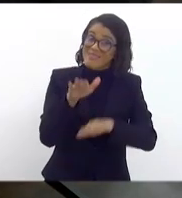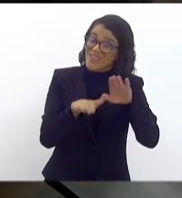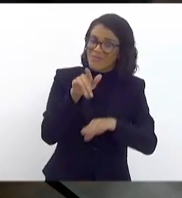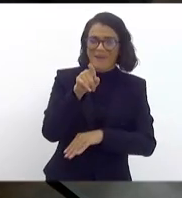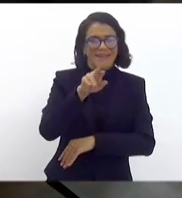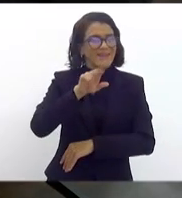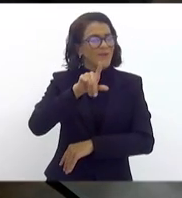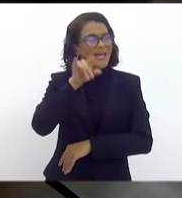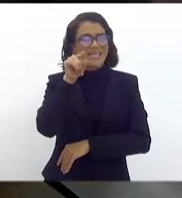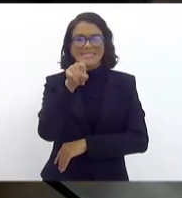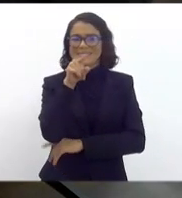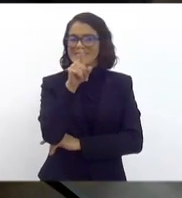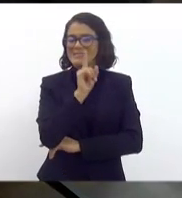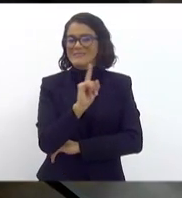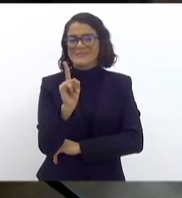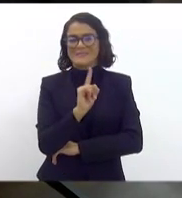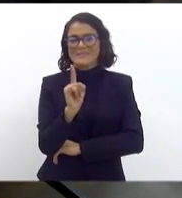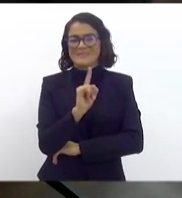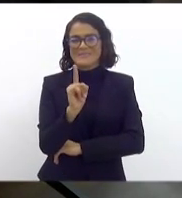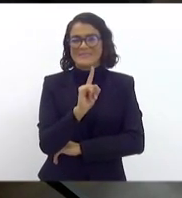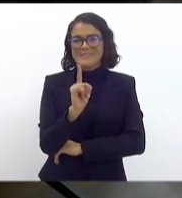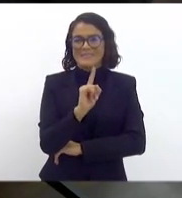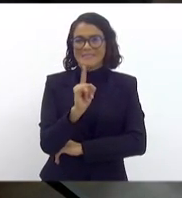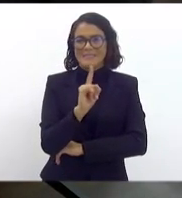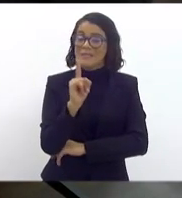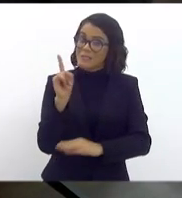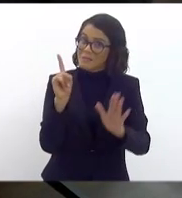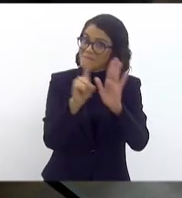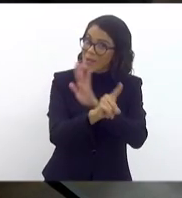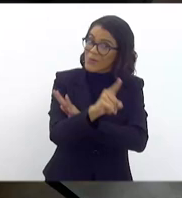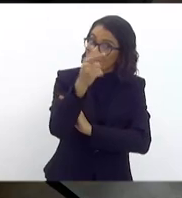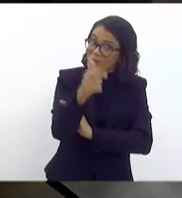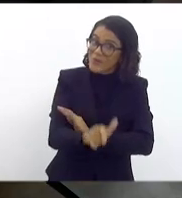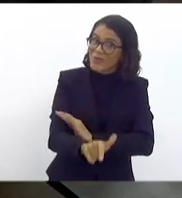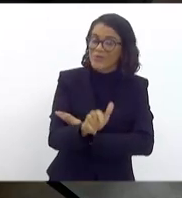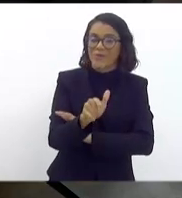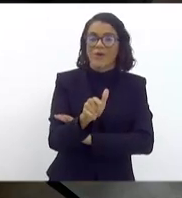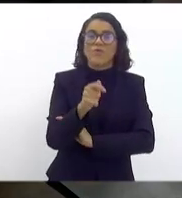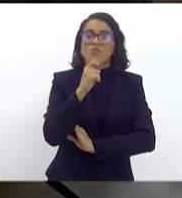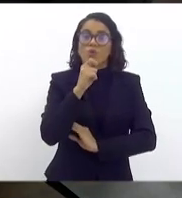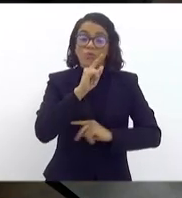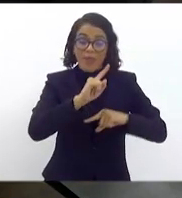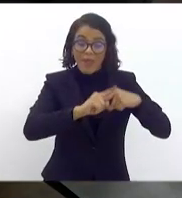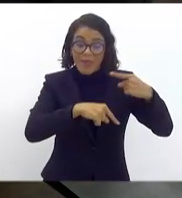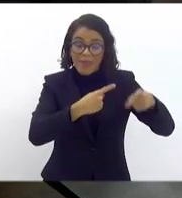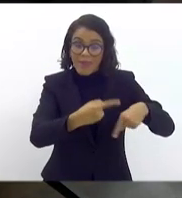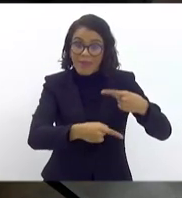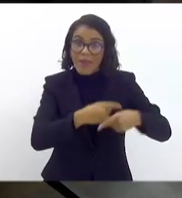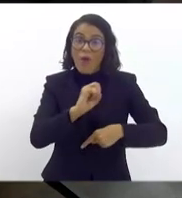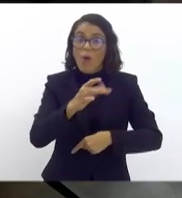é isso, presidente. Então seja claro. Repita a sua pergunta. Não há herdeiros e ninguém que